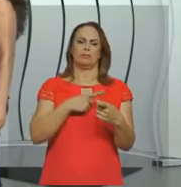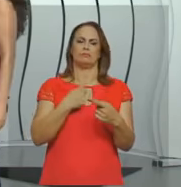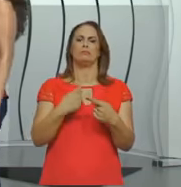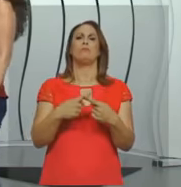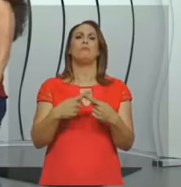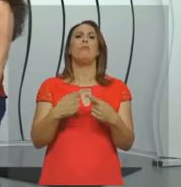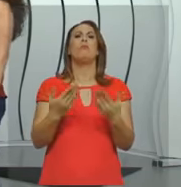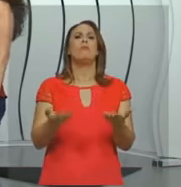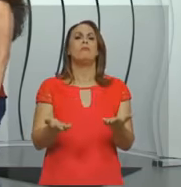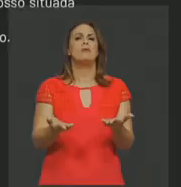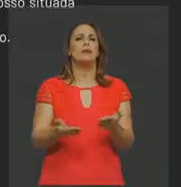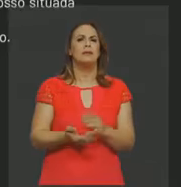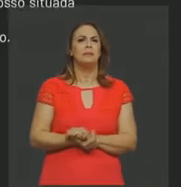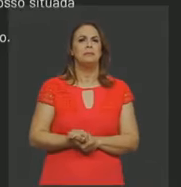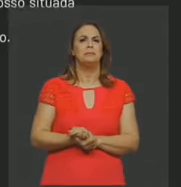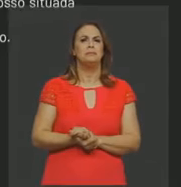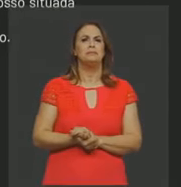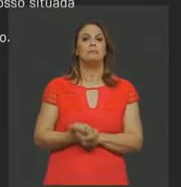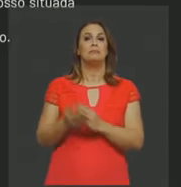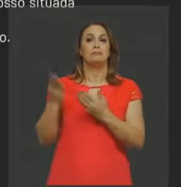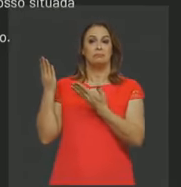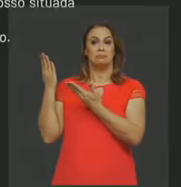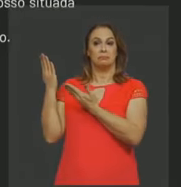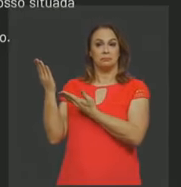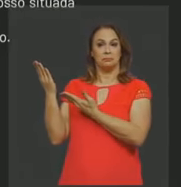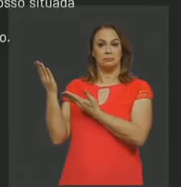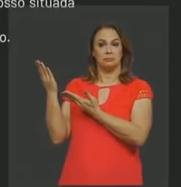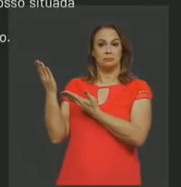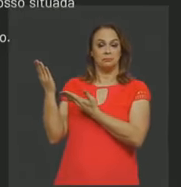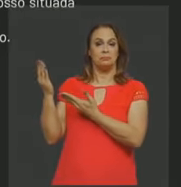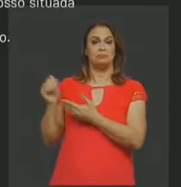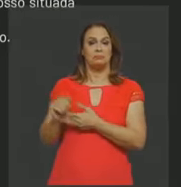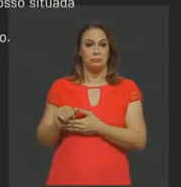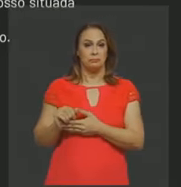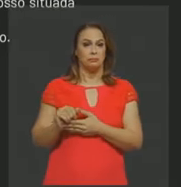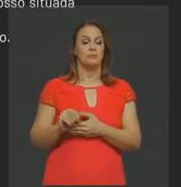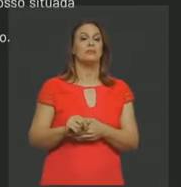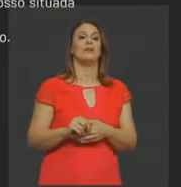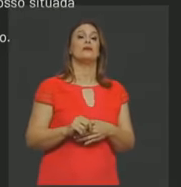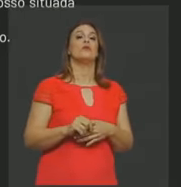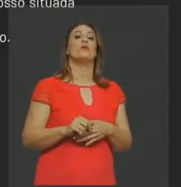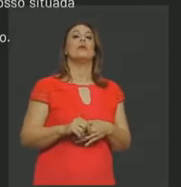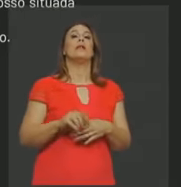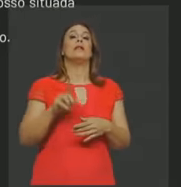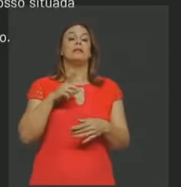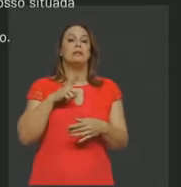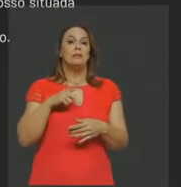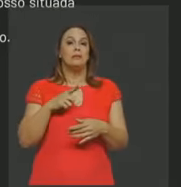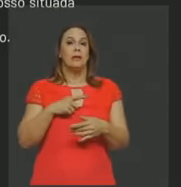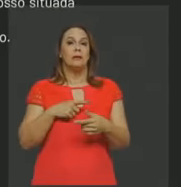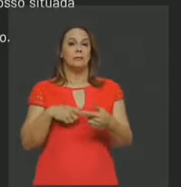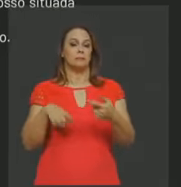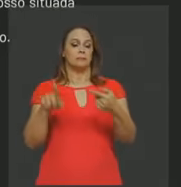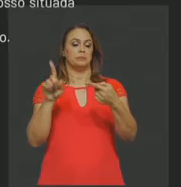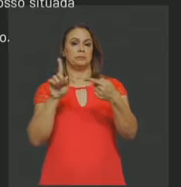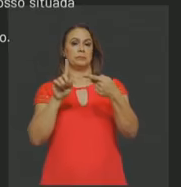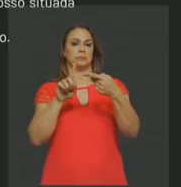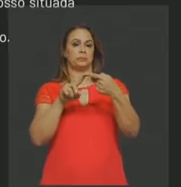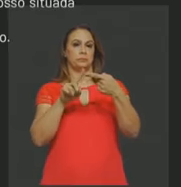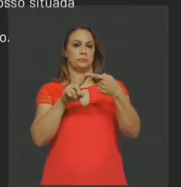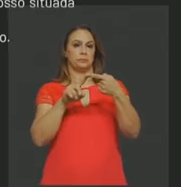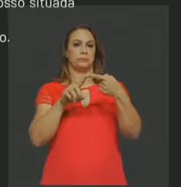continuar aqui no próximo slide. Olha aqui as partes do osso. Nós temos aqui o osso